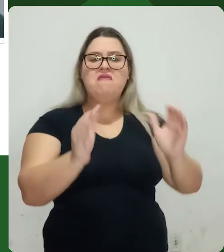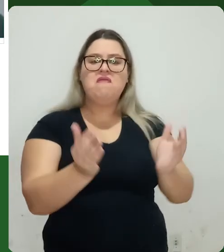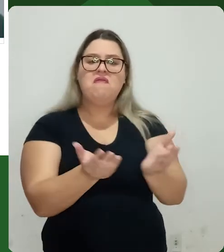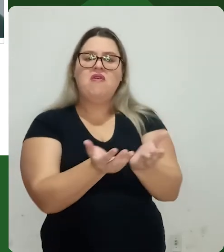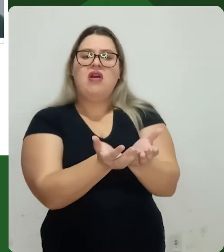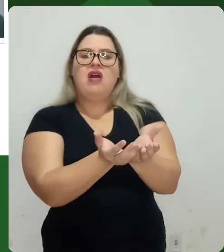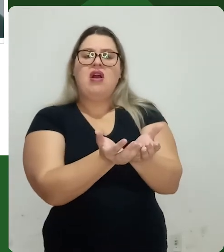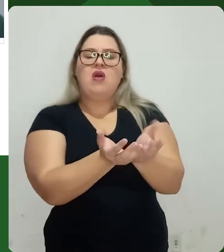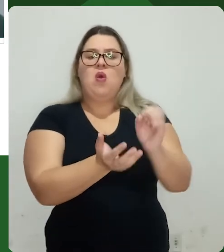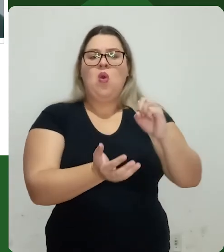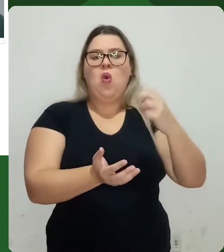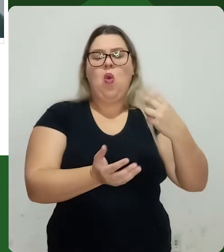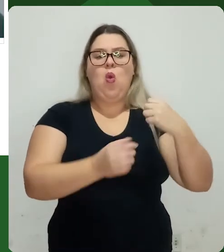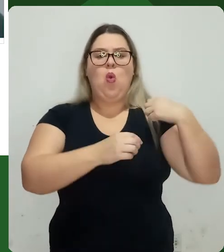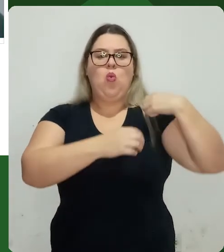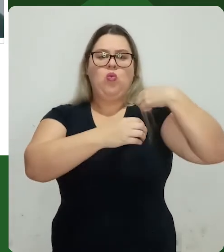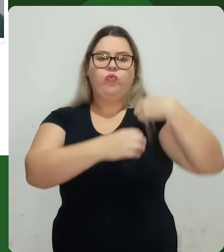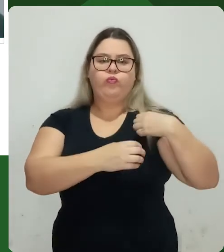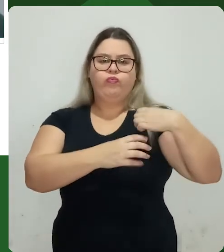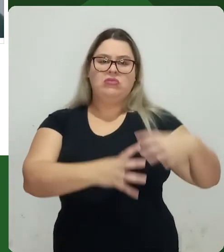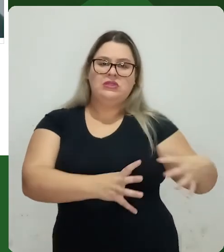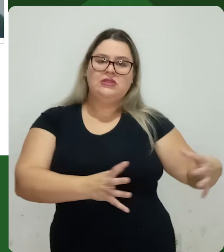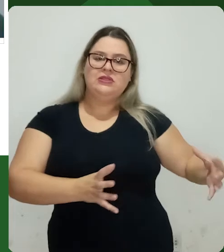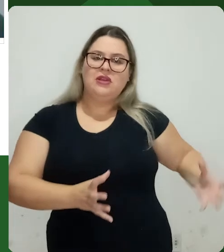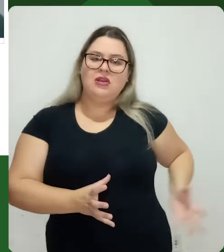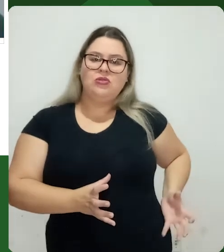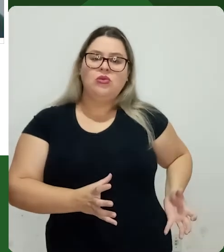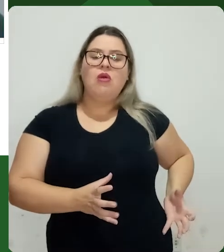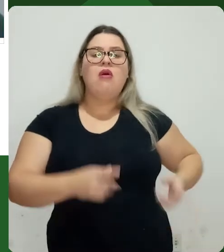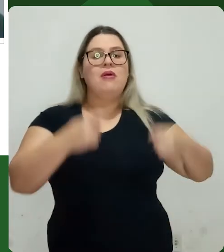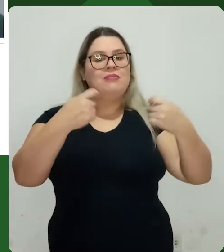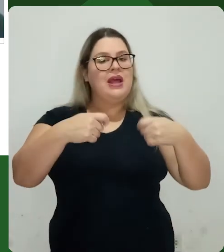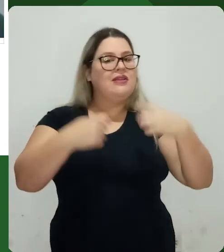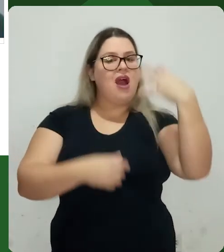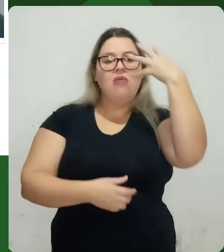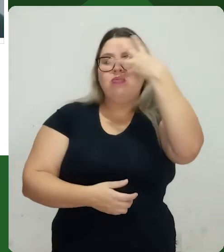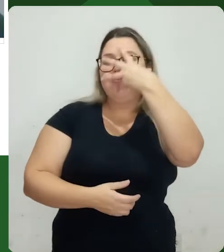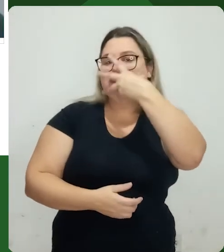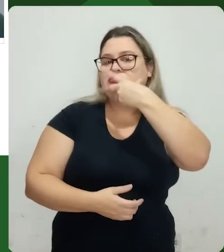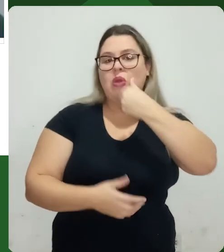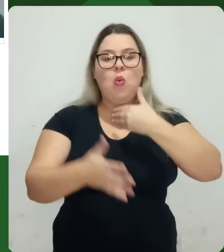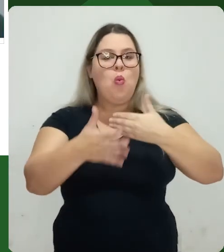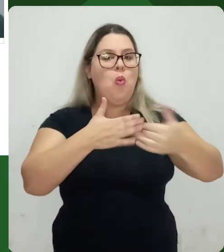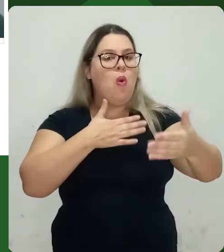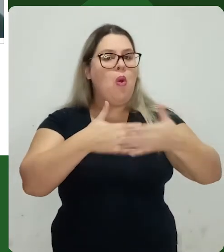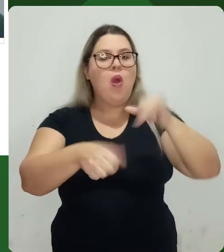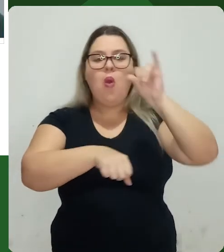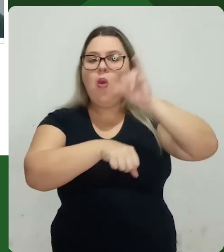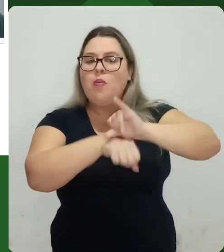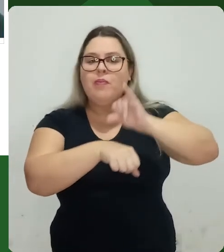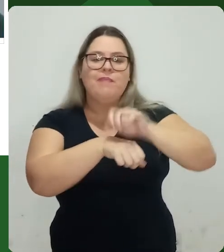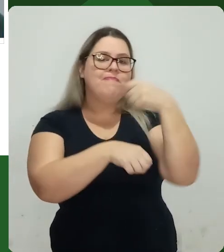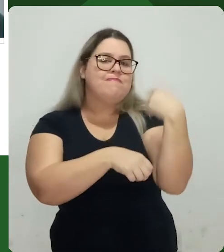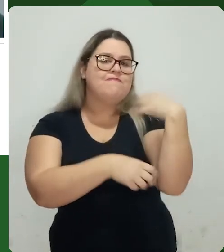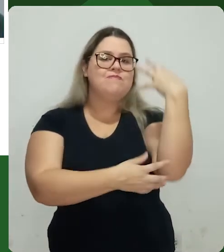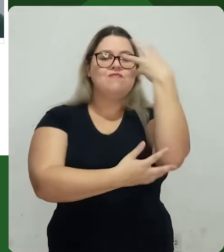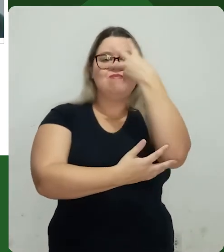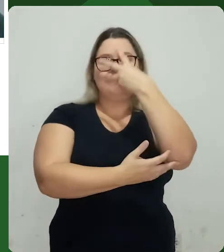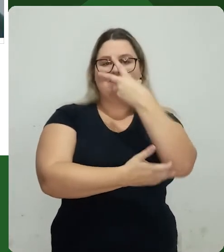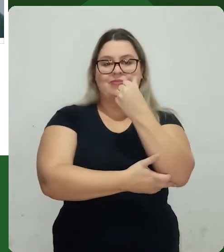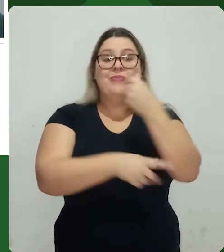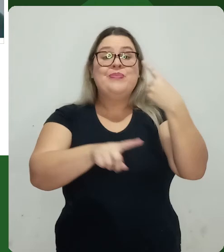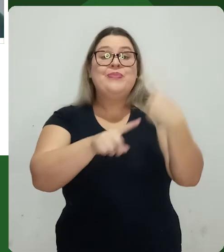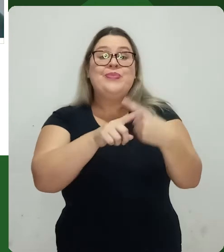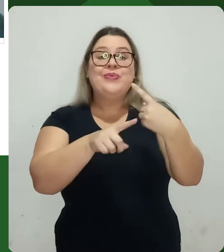um vaso ou um cesto para uso no dia a dia, aquilo deveria ser belo. Então a beleza,